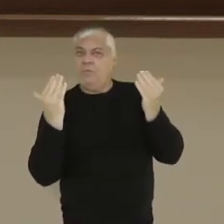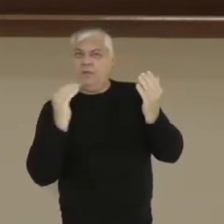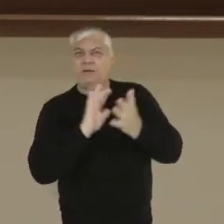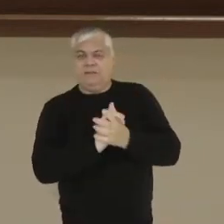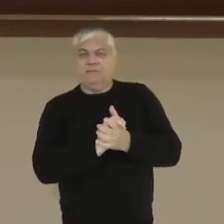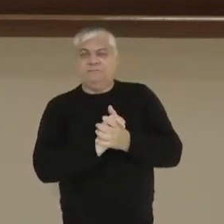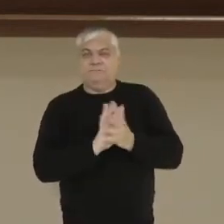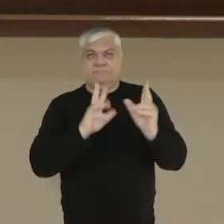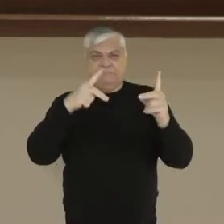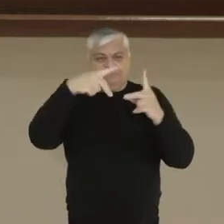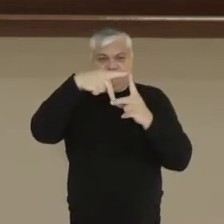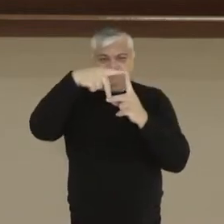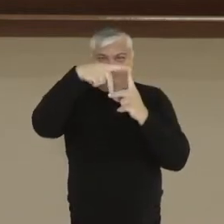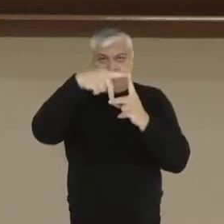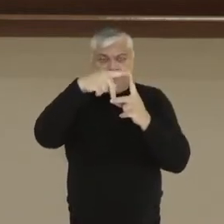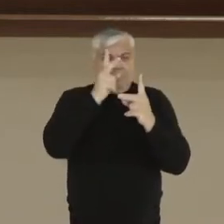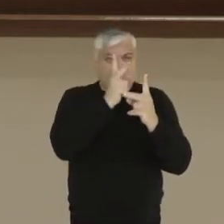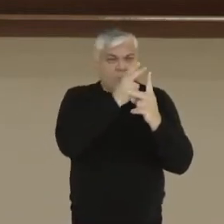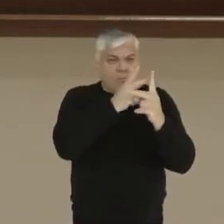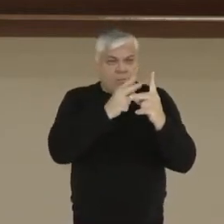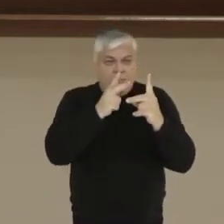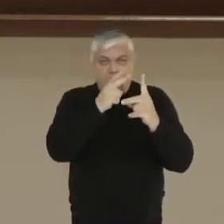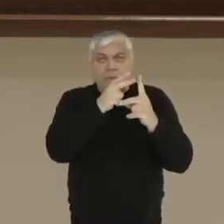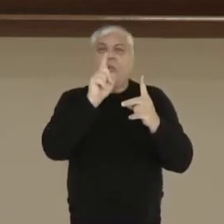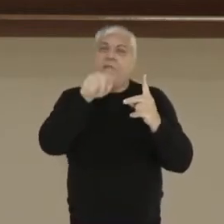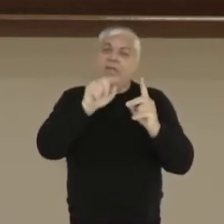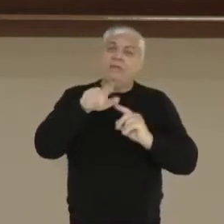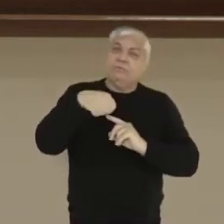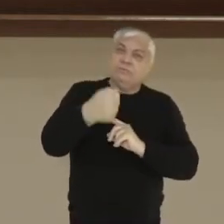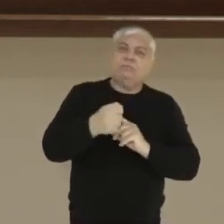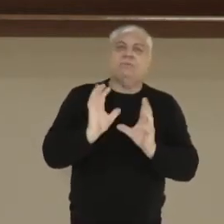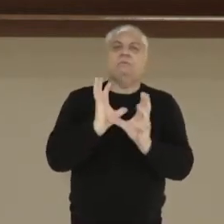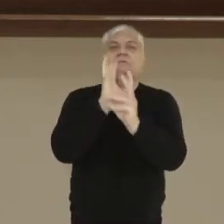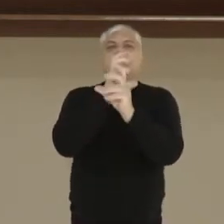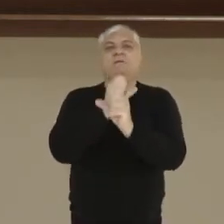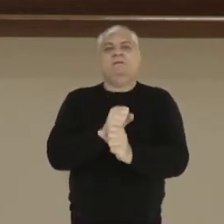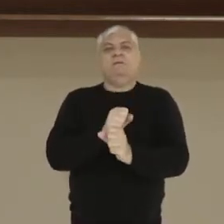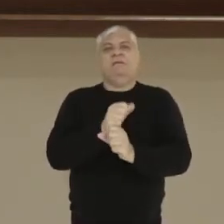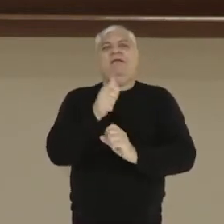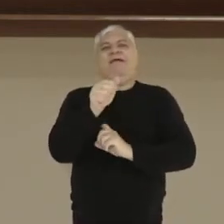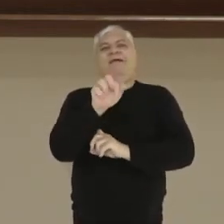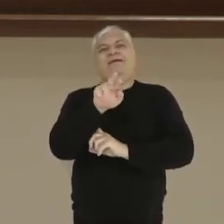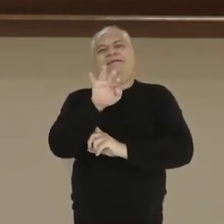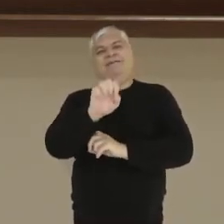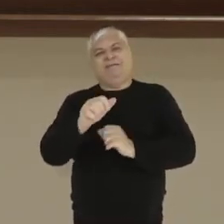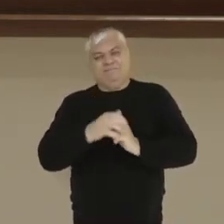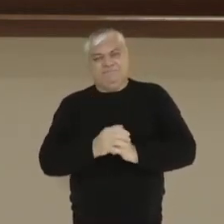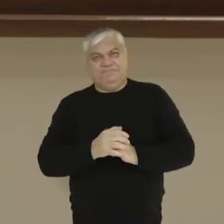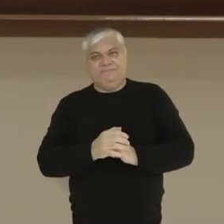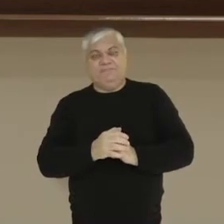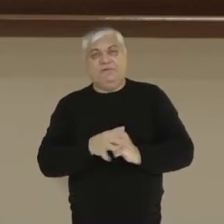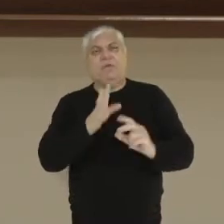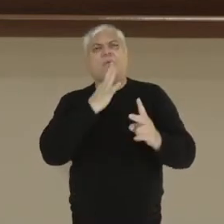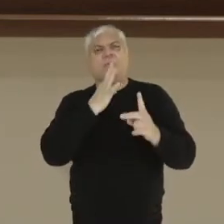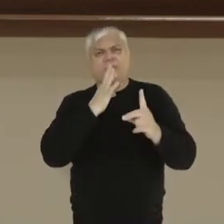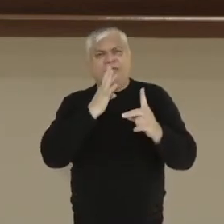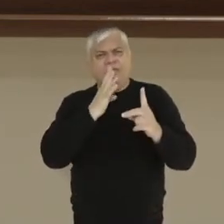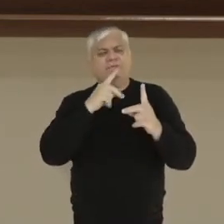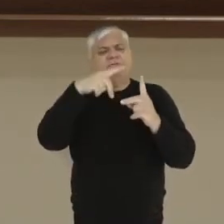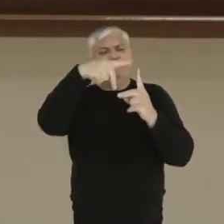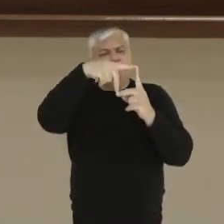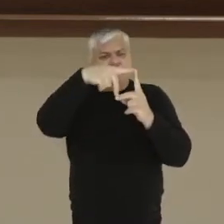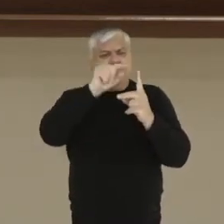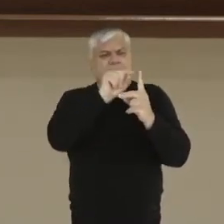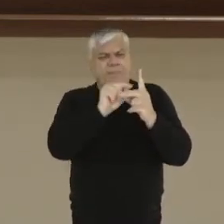em partes de tamanho conhecido é medir a área. Por quê? Porque essas partes de tamanho conhecido são as unidades de